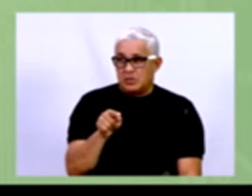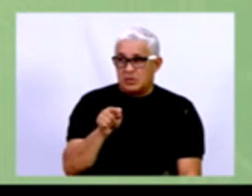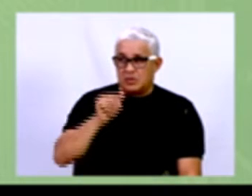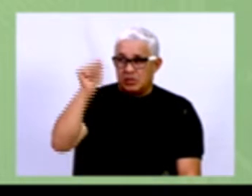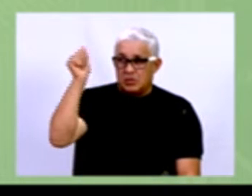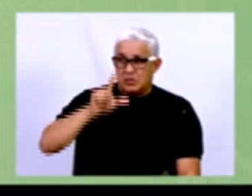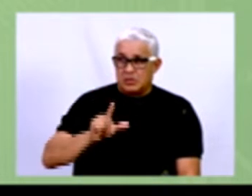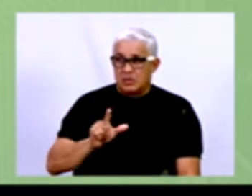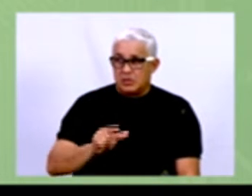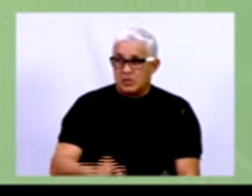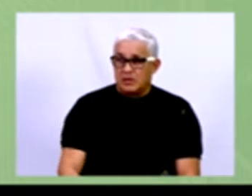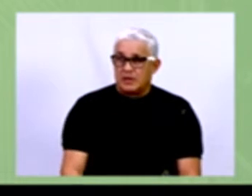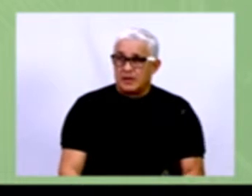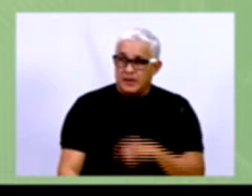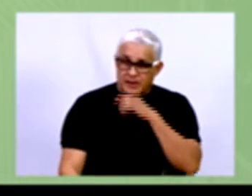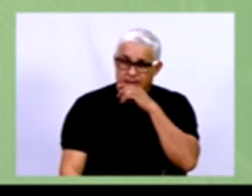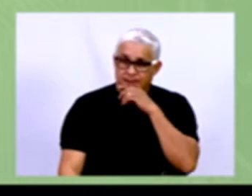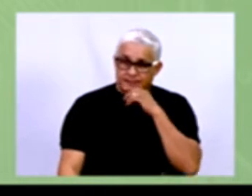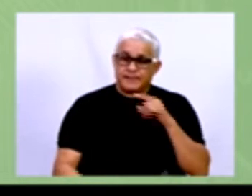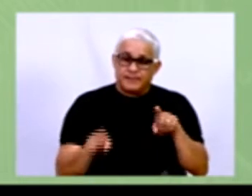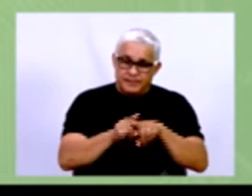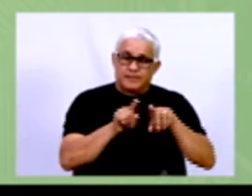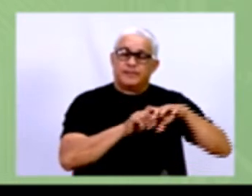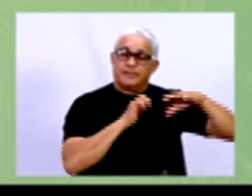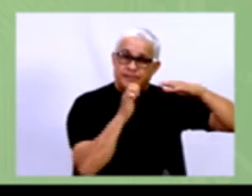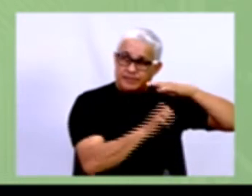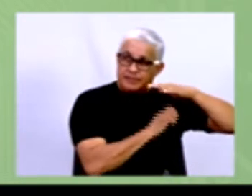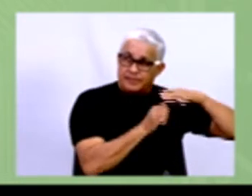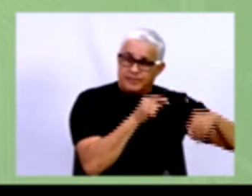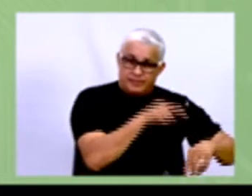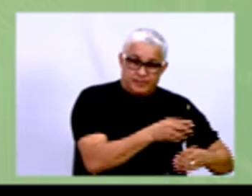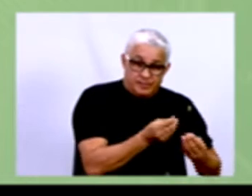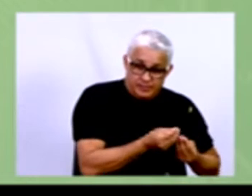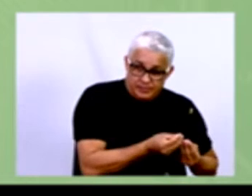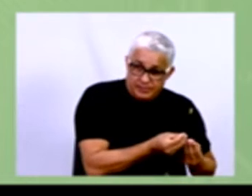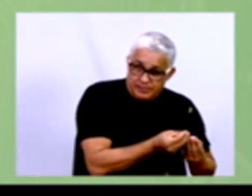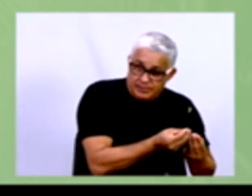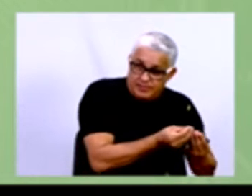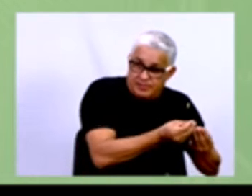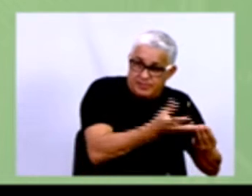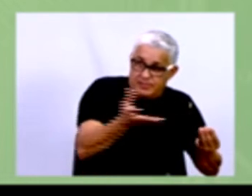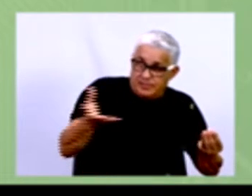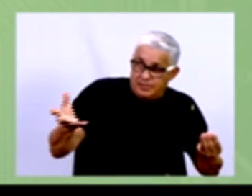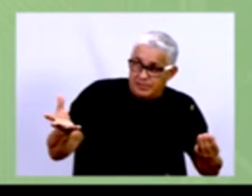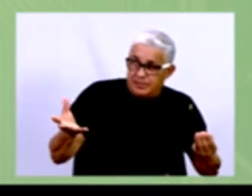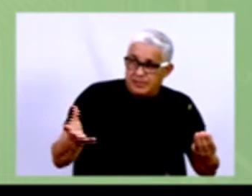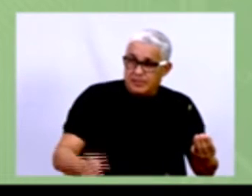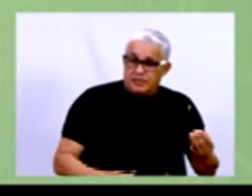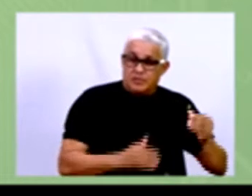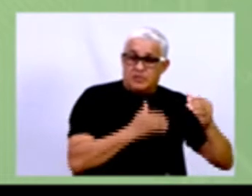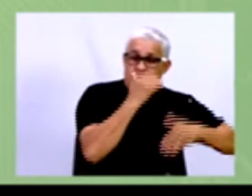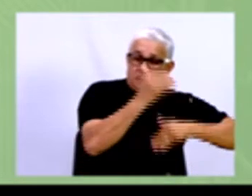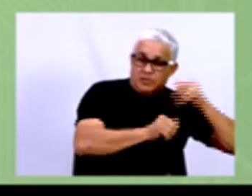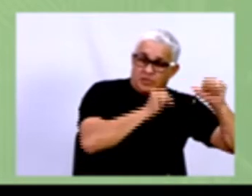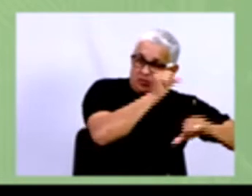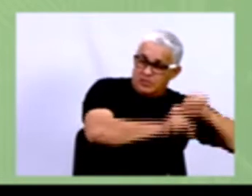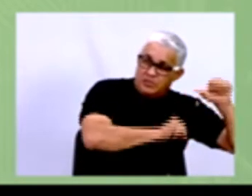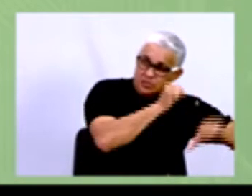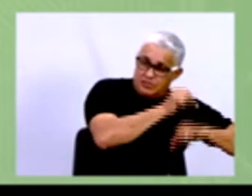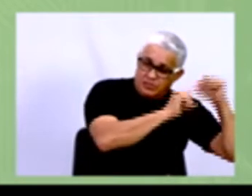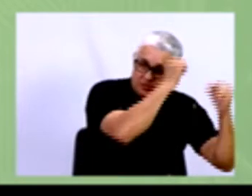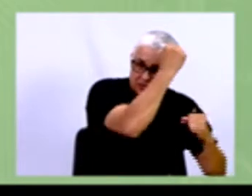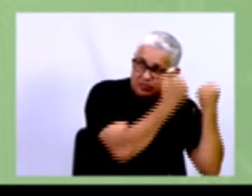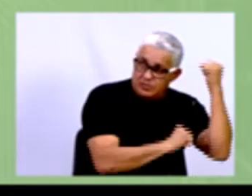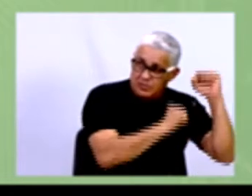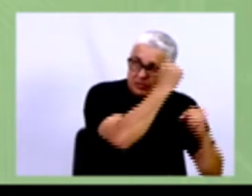Por outro lado, as empresas ofertam, após o processo de transformação, de